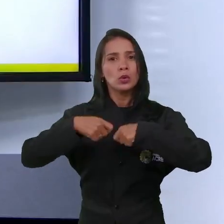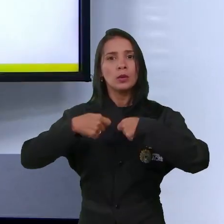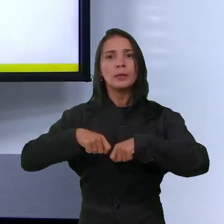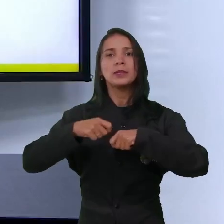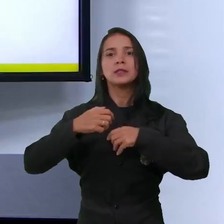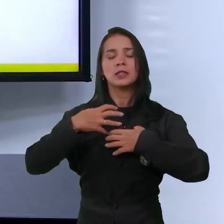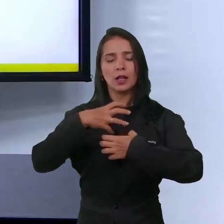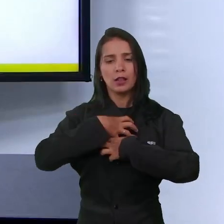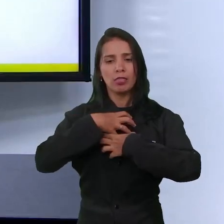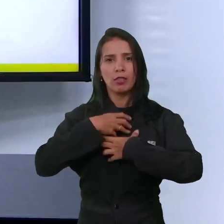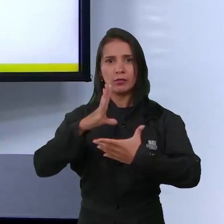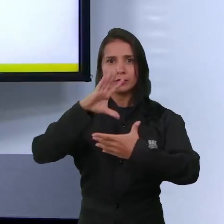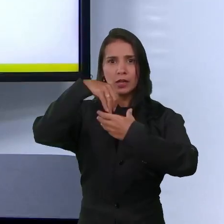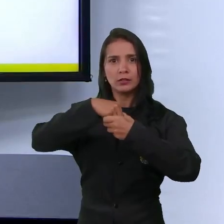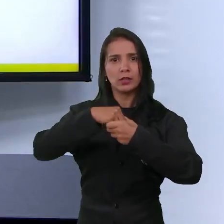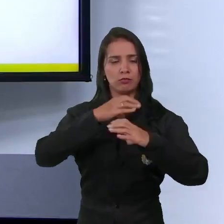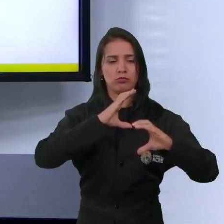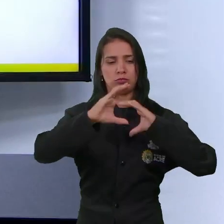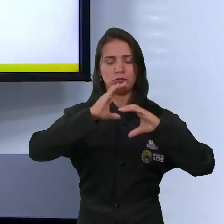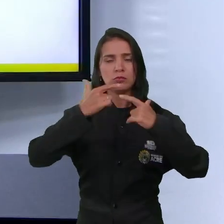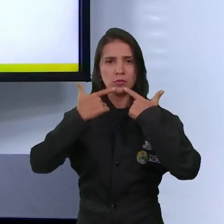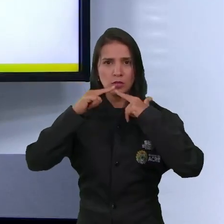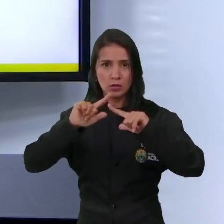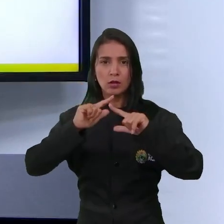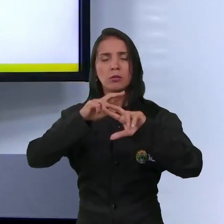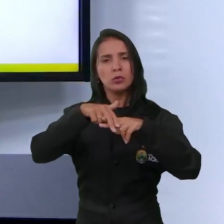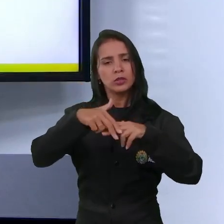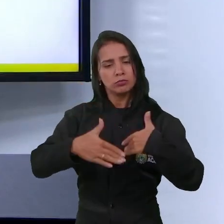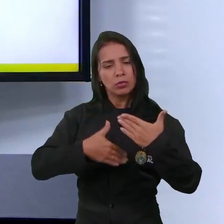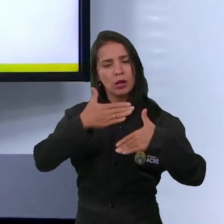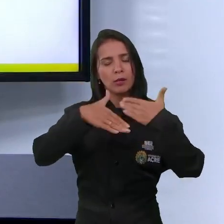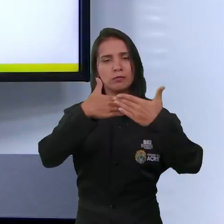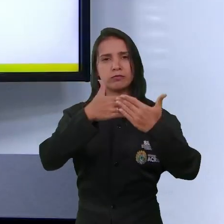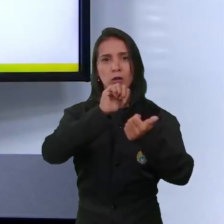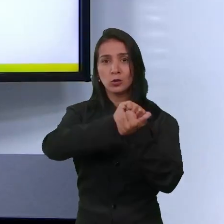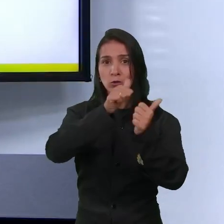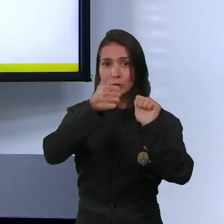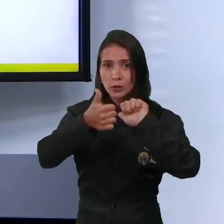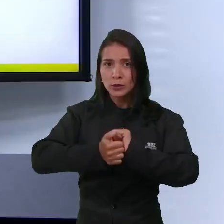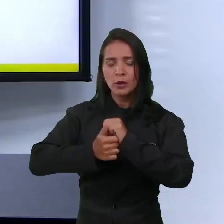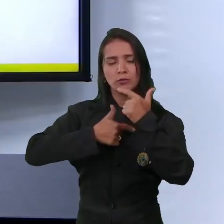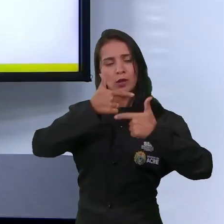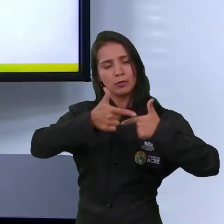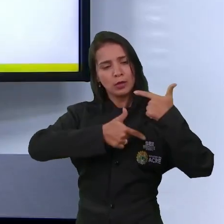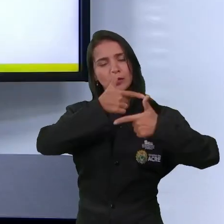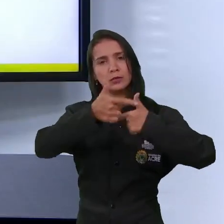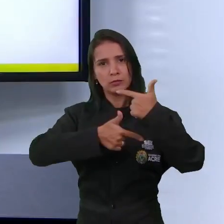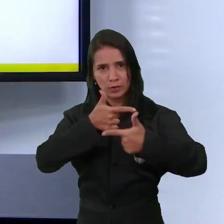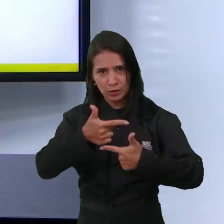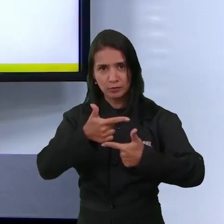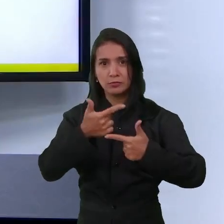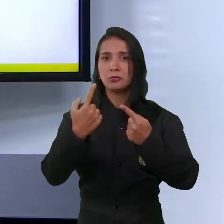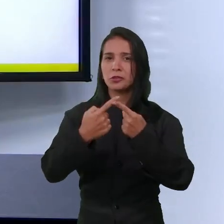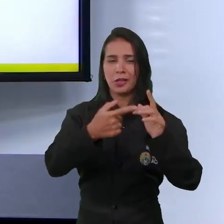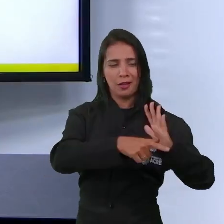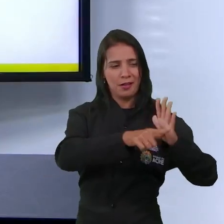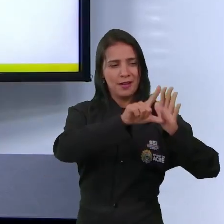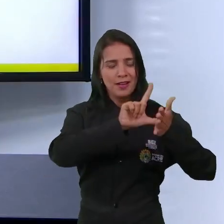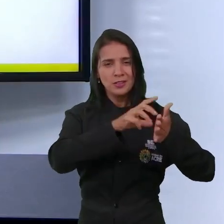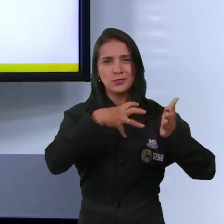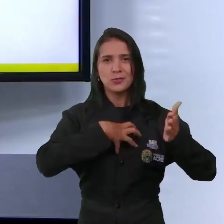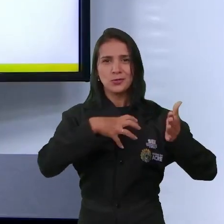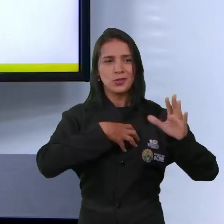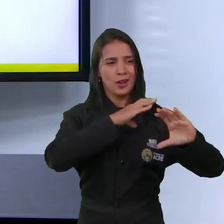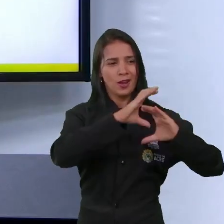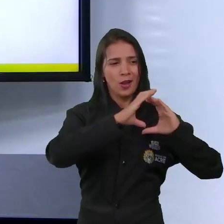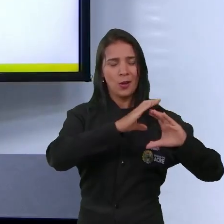da comunicação. E isso vai evoluindo conforme o tempo. Então, Antes, a forma de se comunicar era